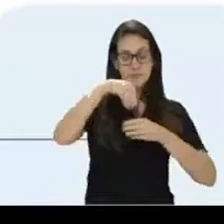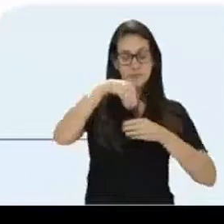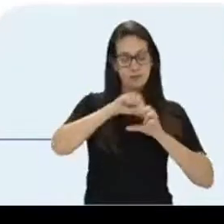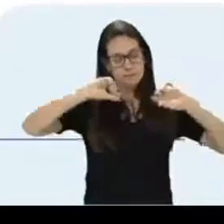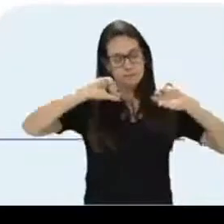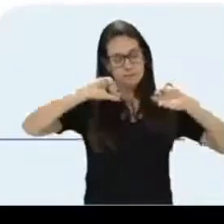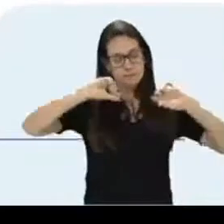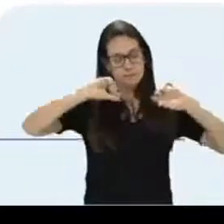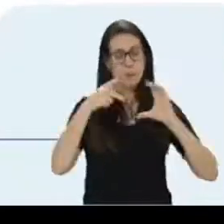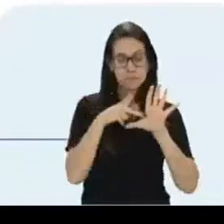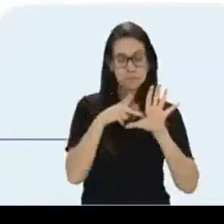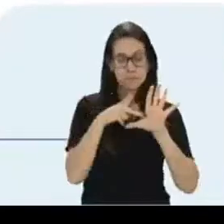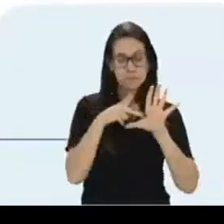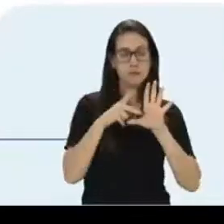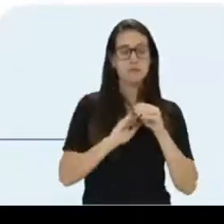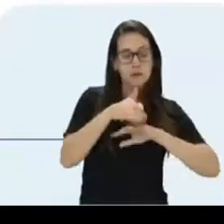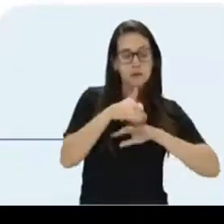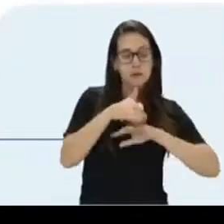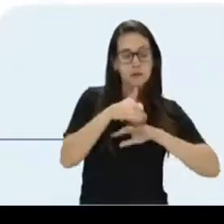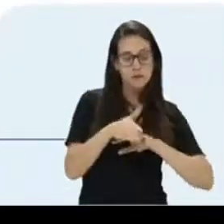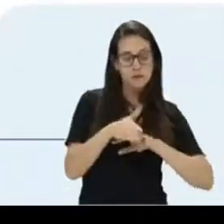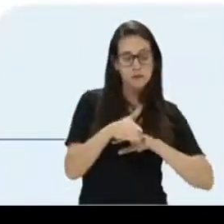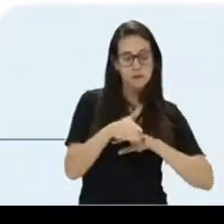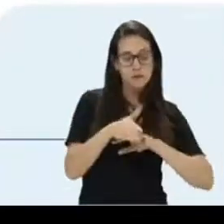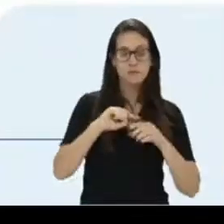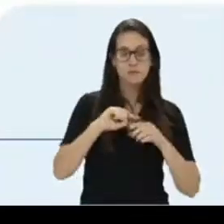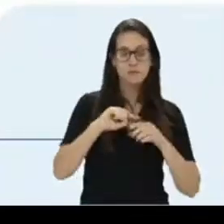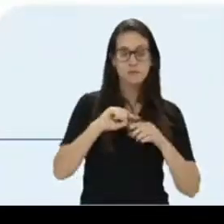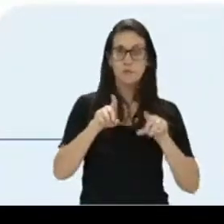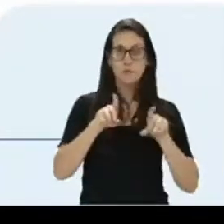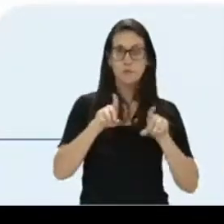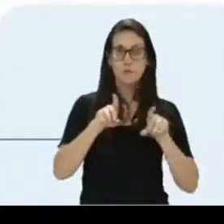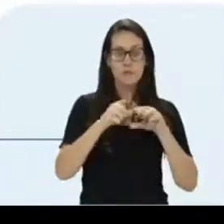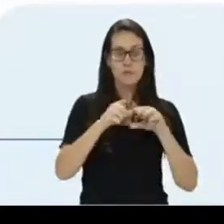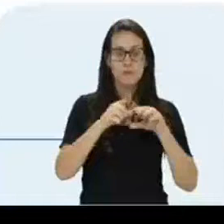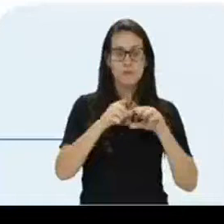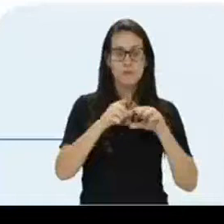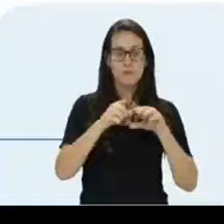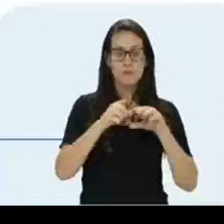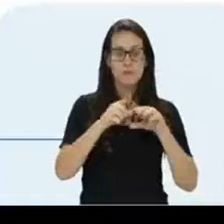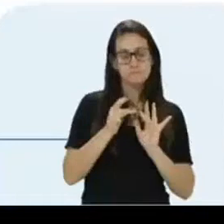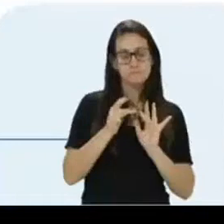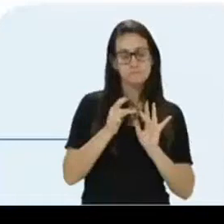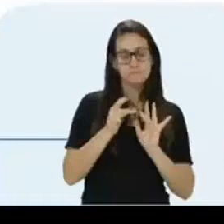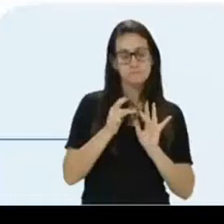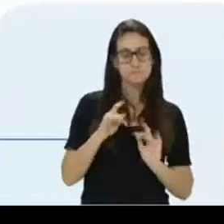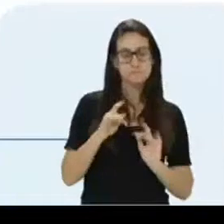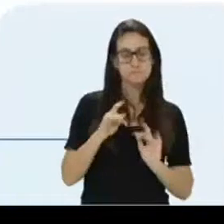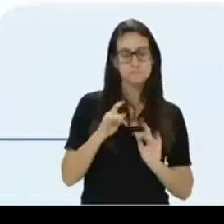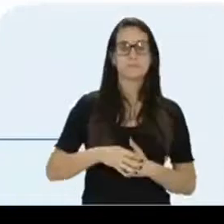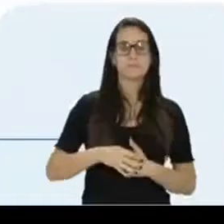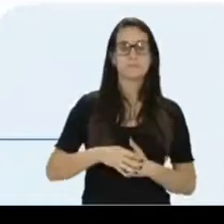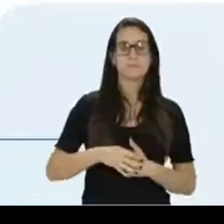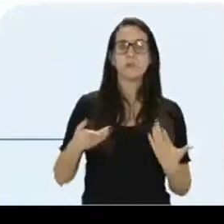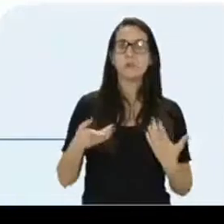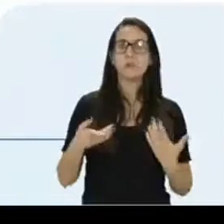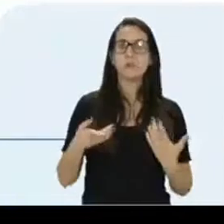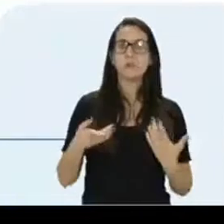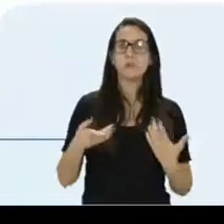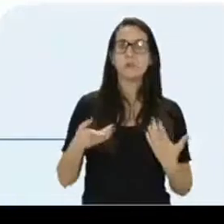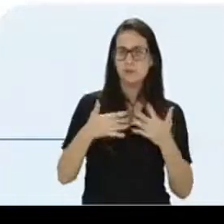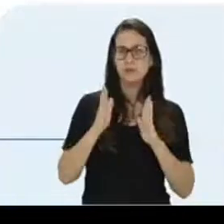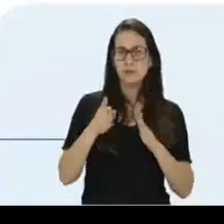atravessam tanto a camada que fica em contato com o meio externo, quanto a camada que fica em contato com o meio interno. E nós já discutimos a